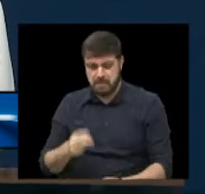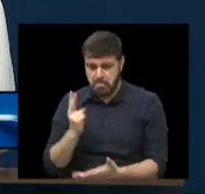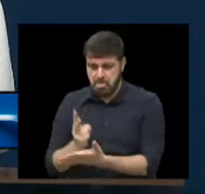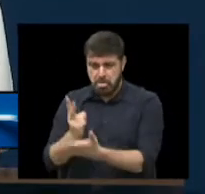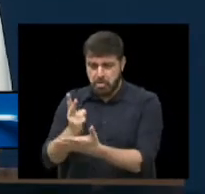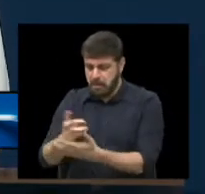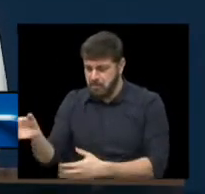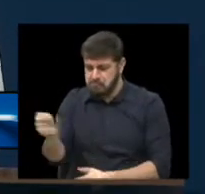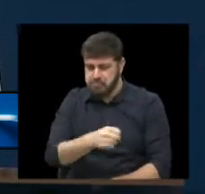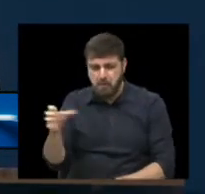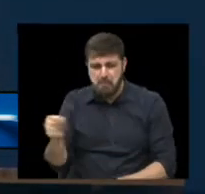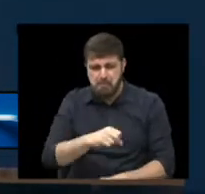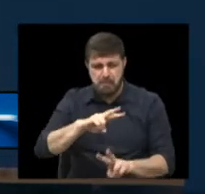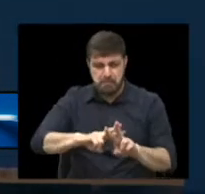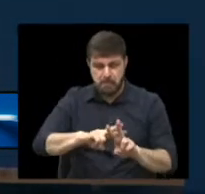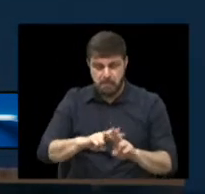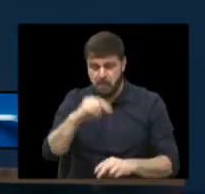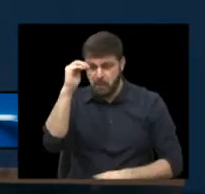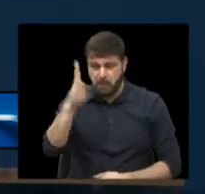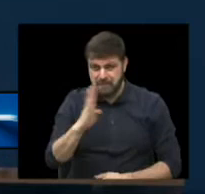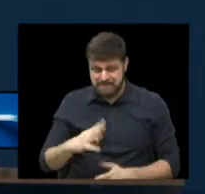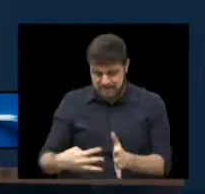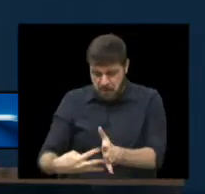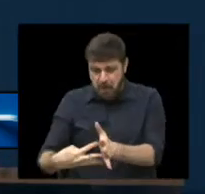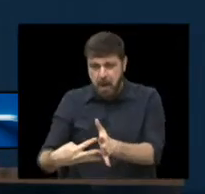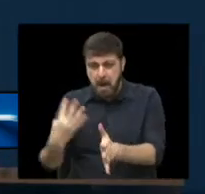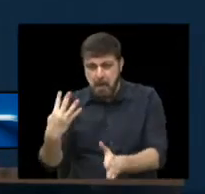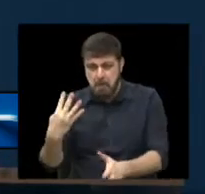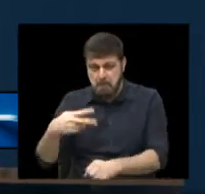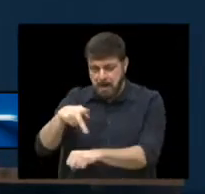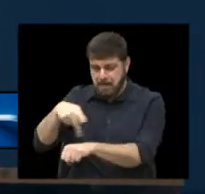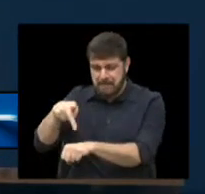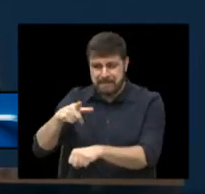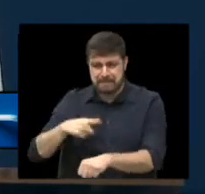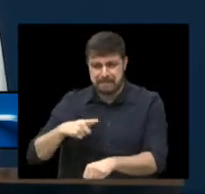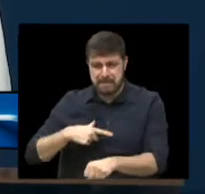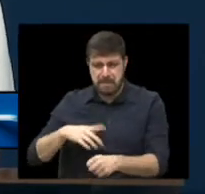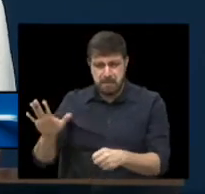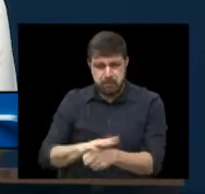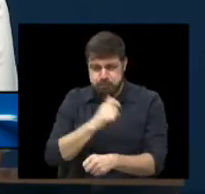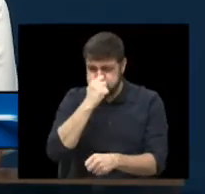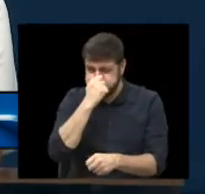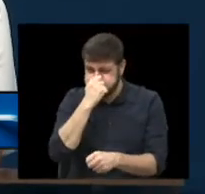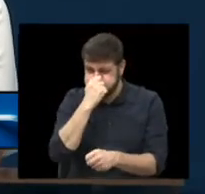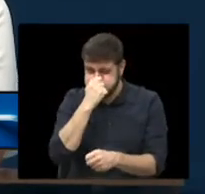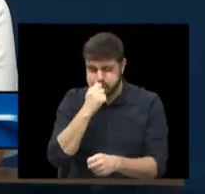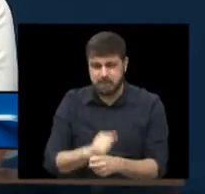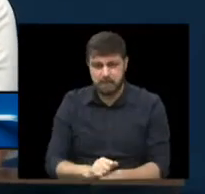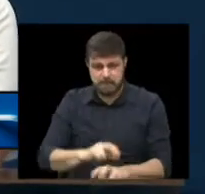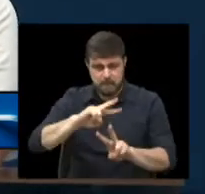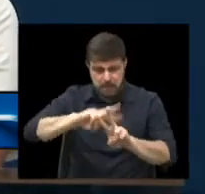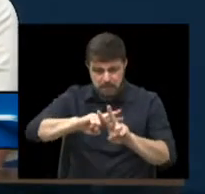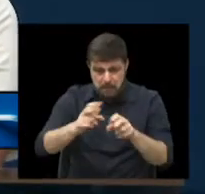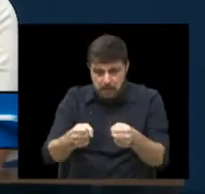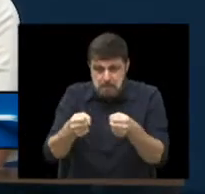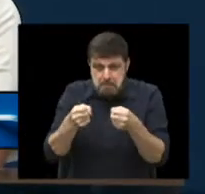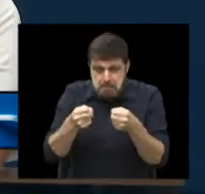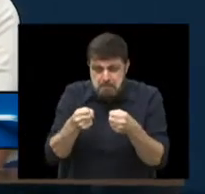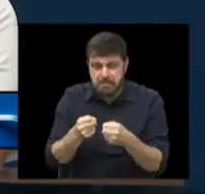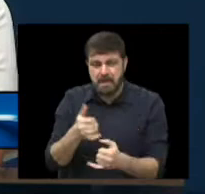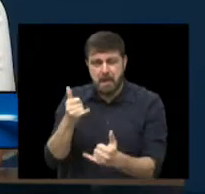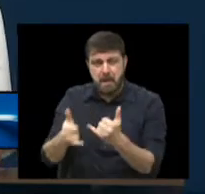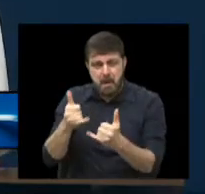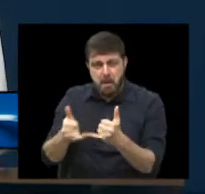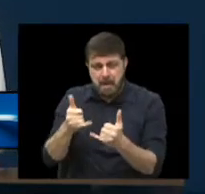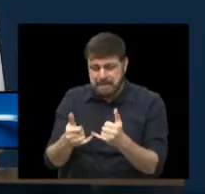O Brasil é o 4º país em número de encarcerados do mundo. Chega a quase 600